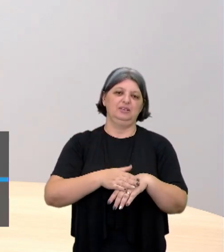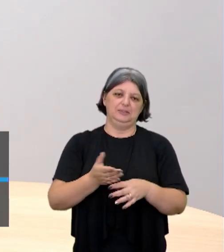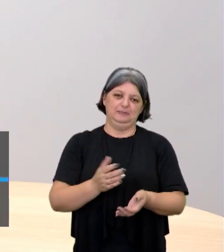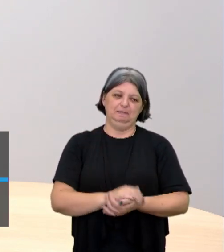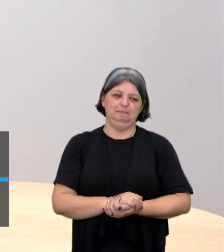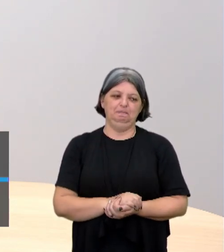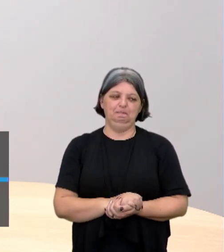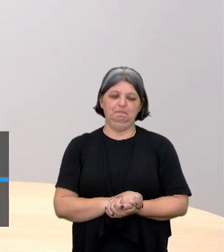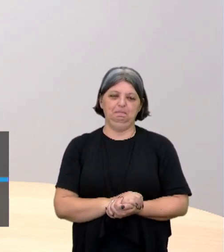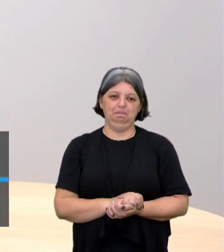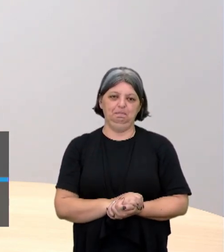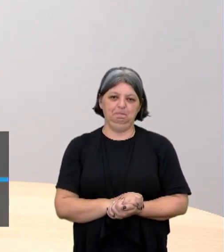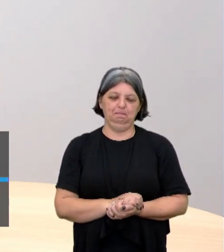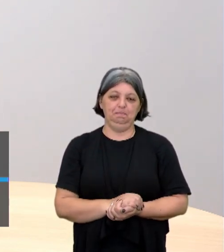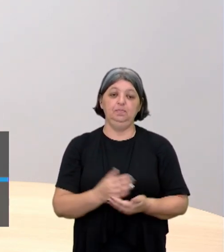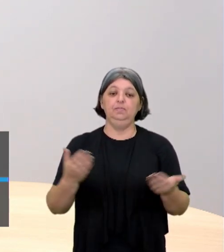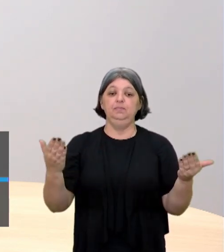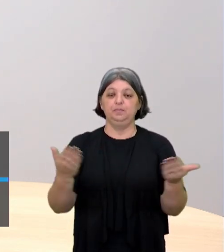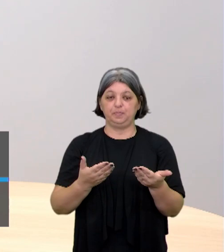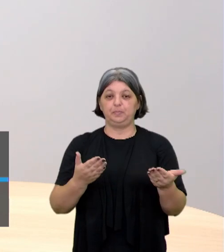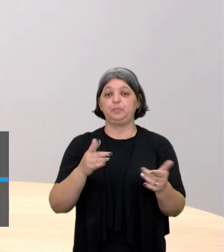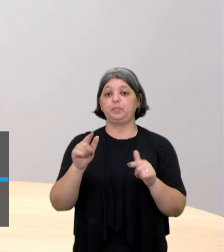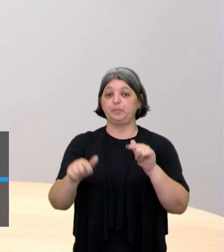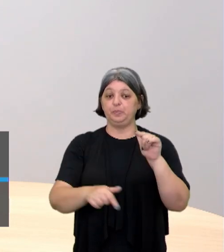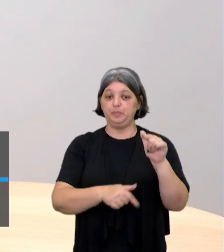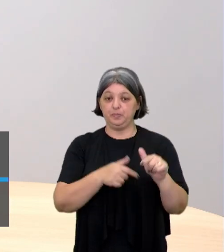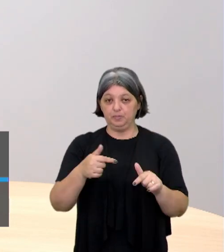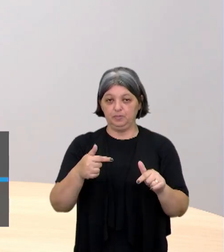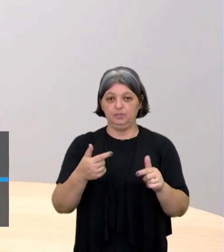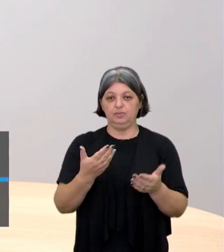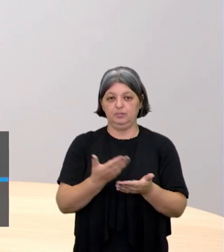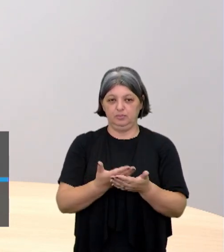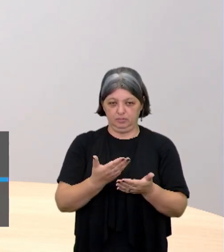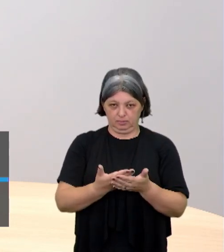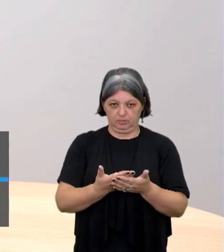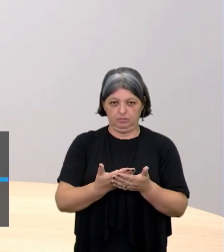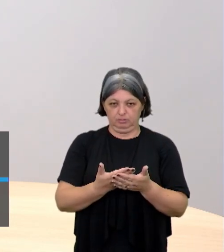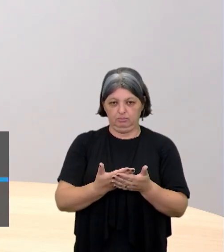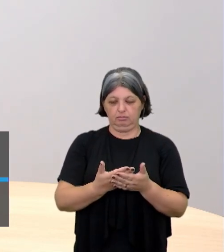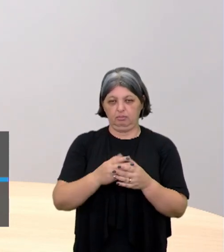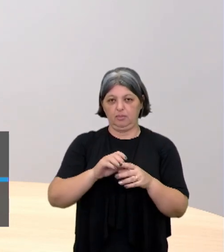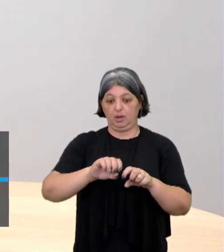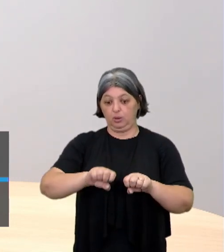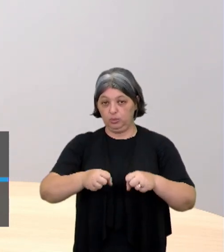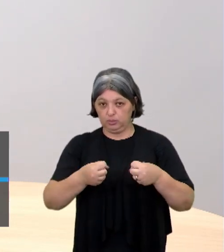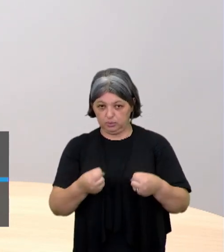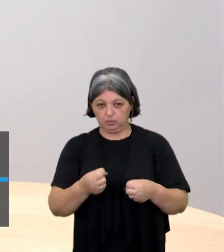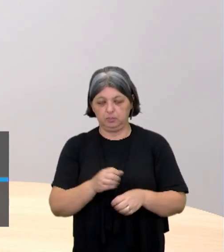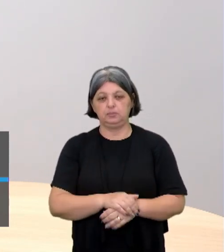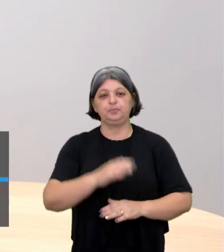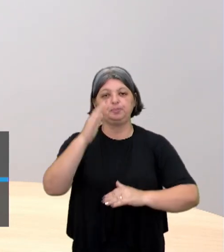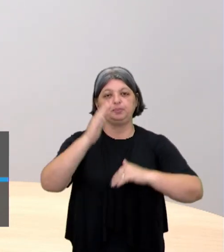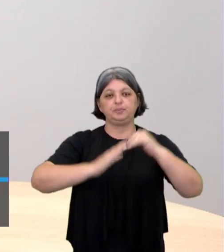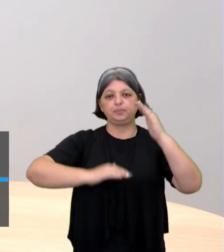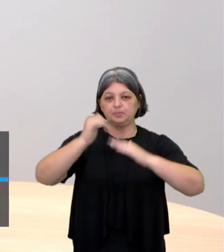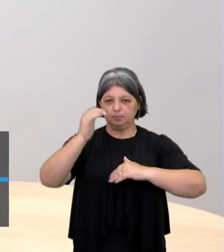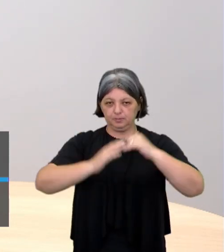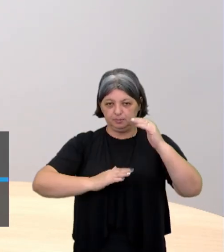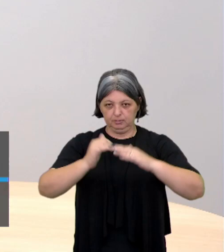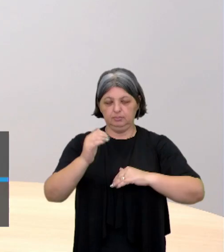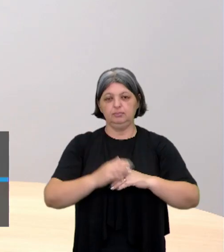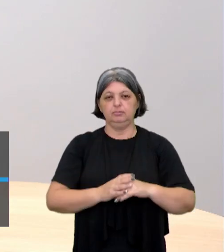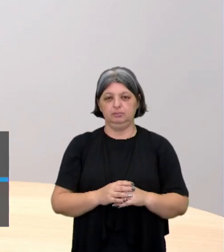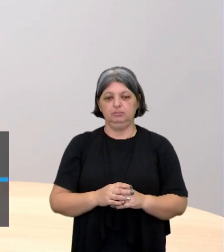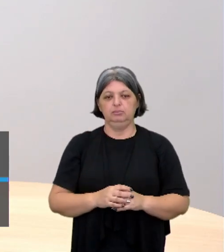a gente vai trabalhar hoje na nossa aula de intensivo, né, com uma habilidade que é a mesma habilidade